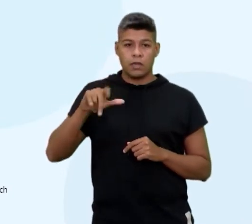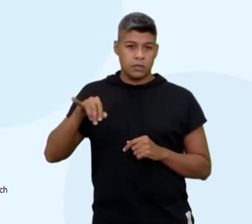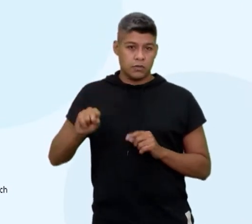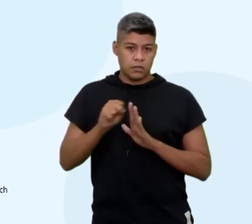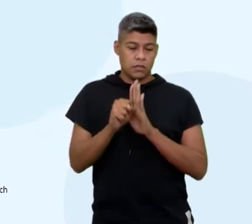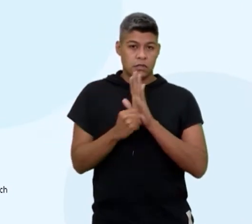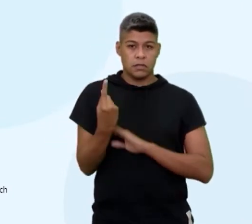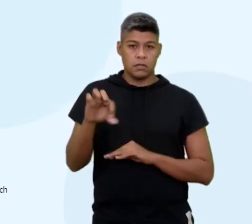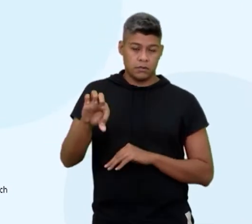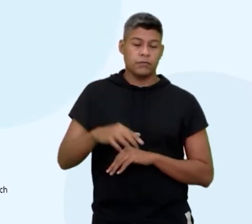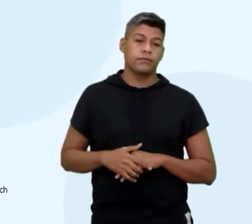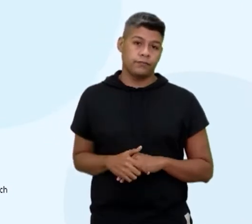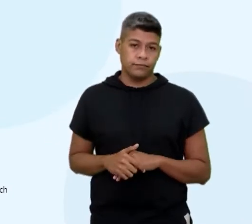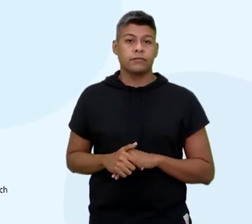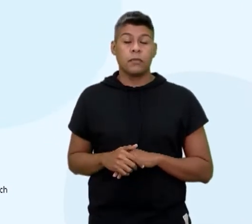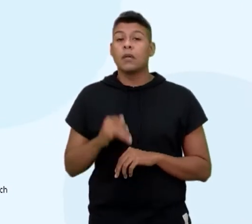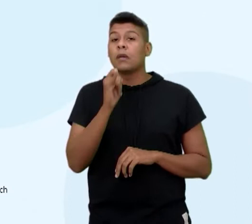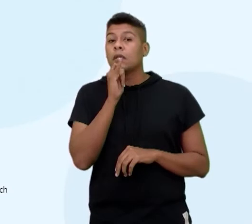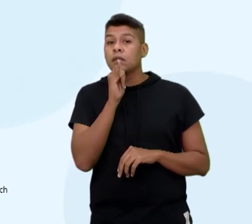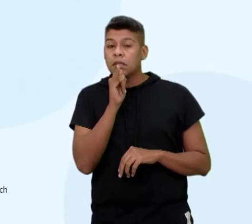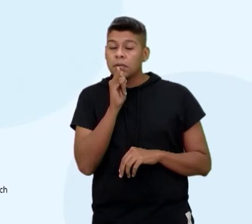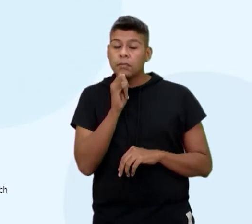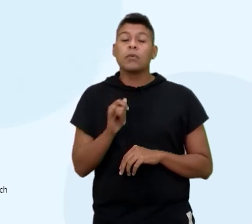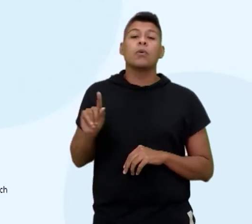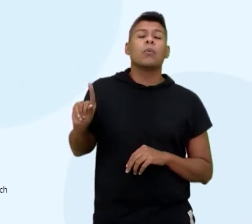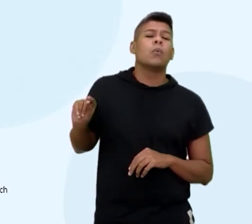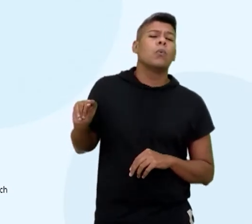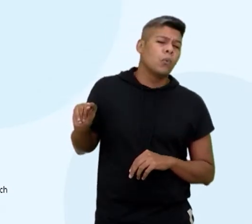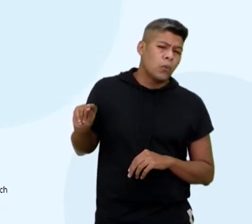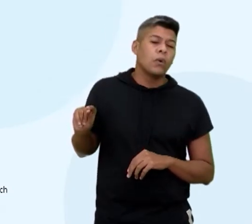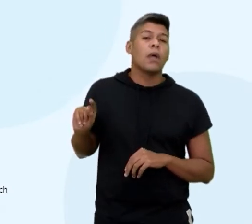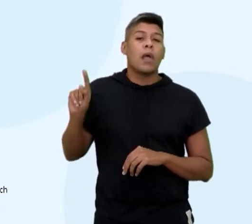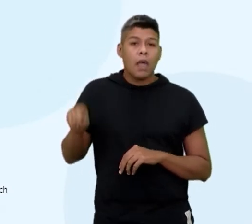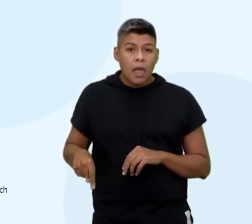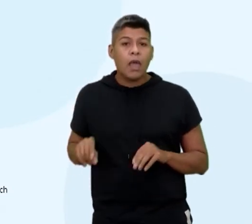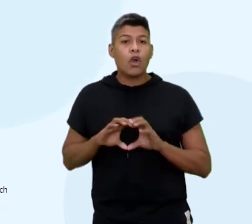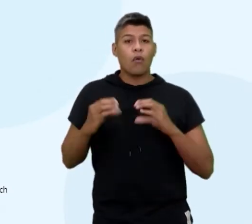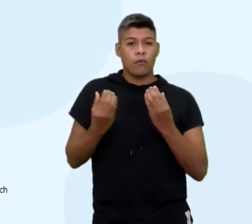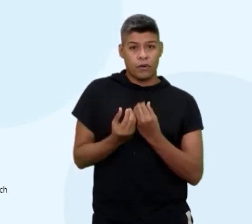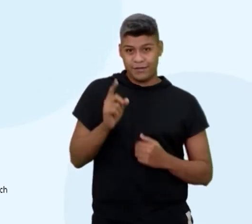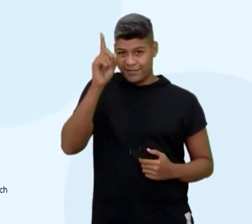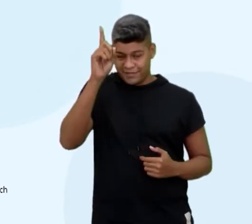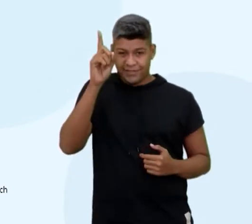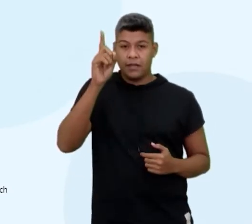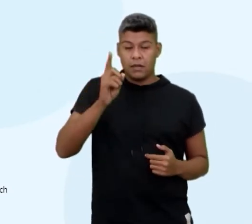XIX. Bem, um exemplo do neocolonialismo qual que é? É a Conferência de Berlim, que dividiu